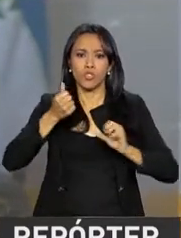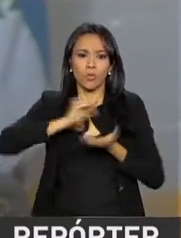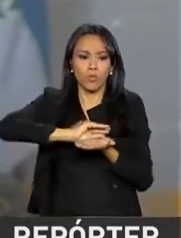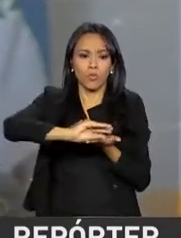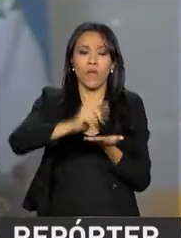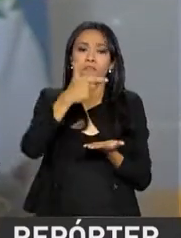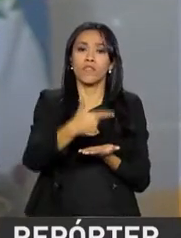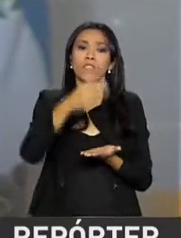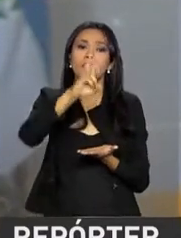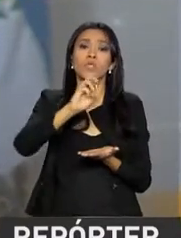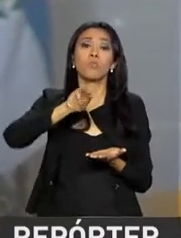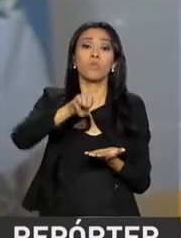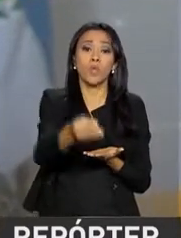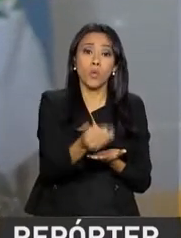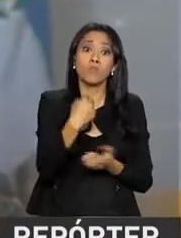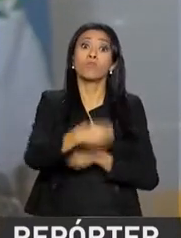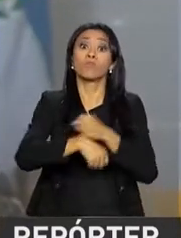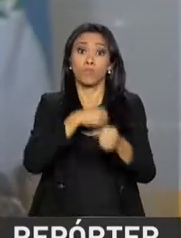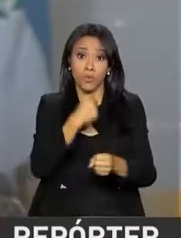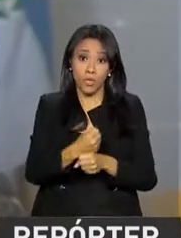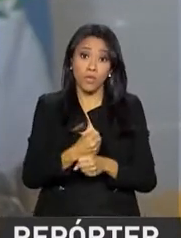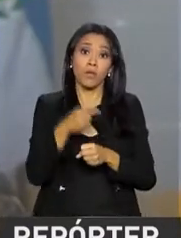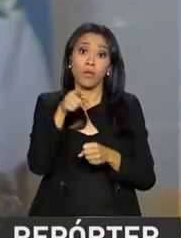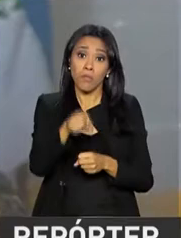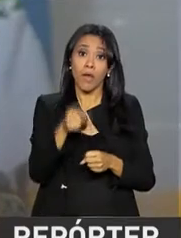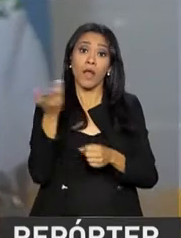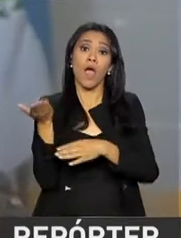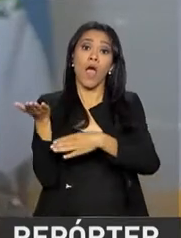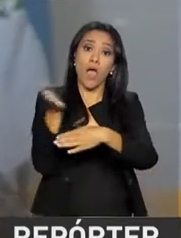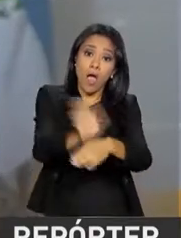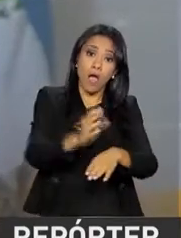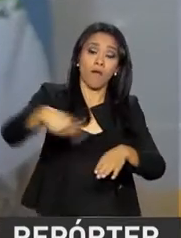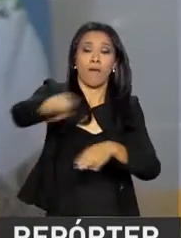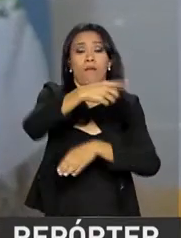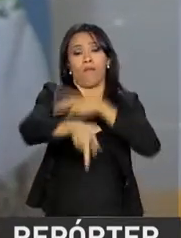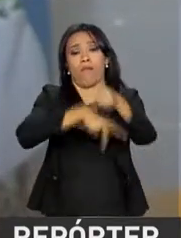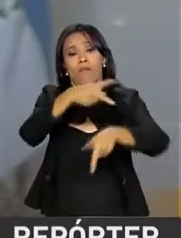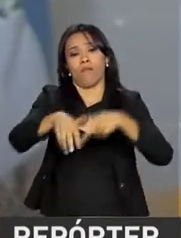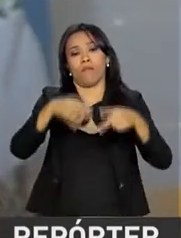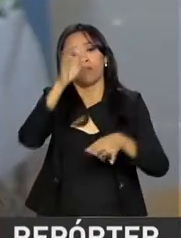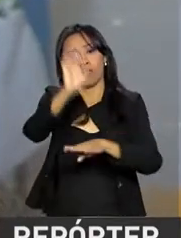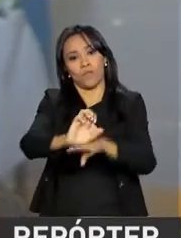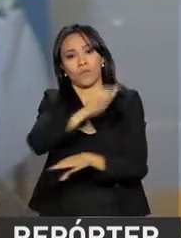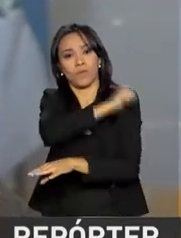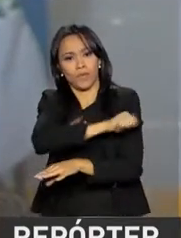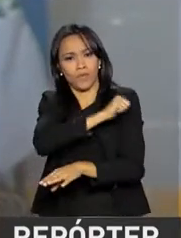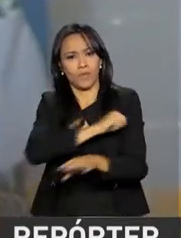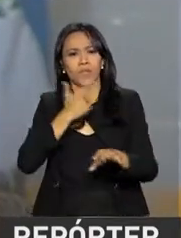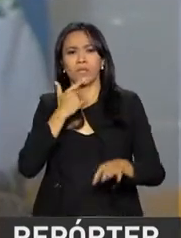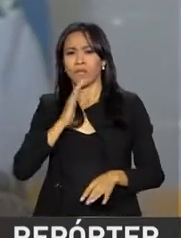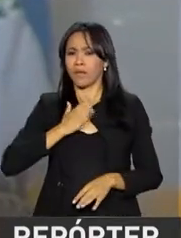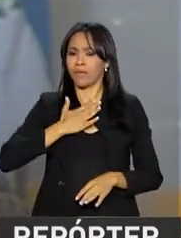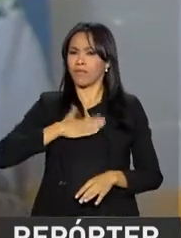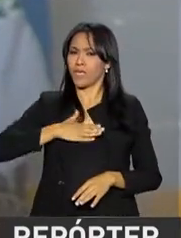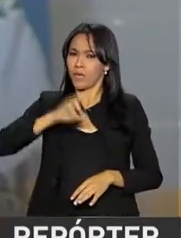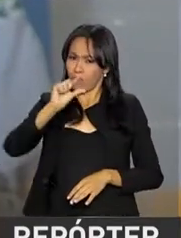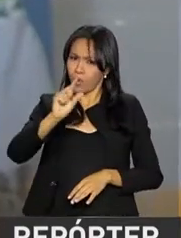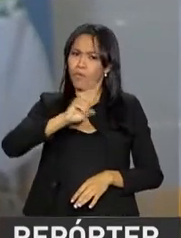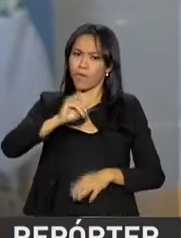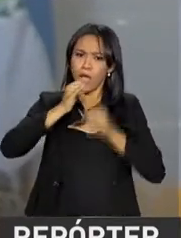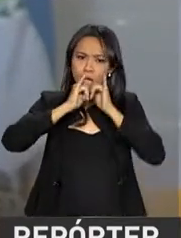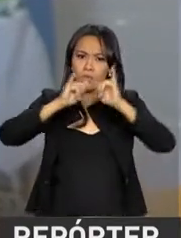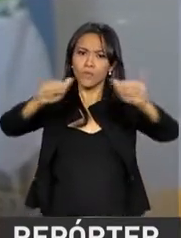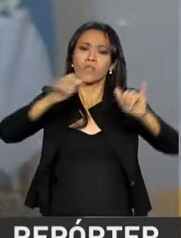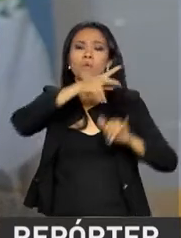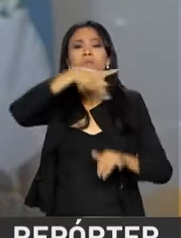por ano para ampliar os serviços à população do rio de janeiro o anúncio deverá ser feito logo mais pelo presidente da república michel temer